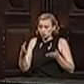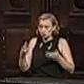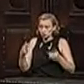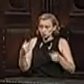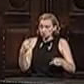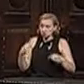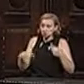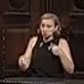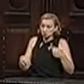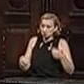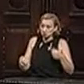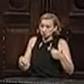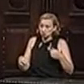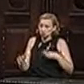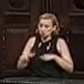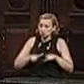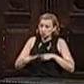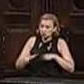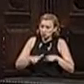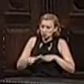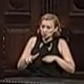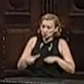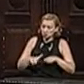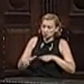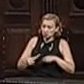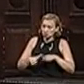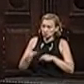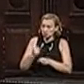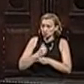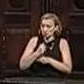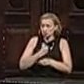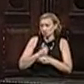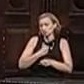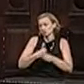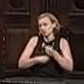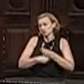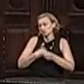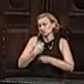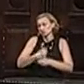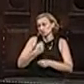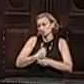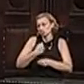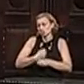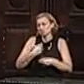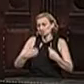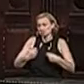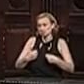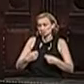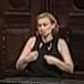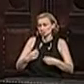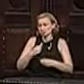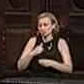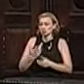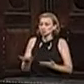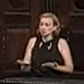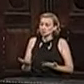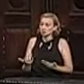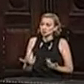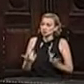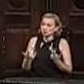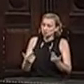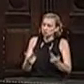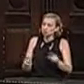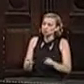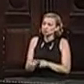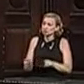ao trabalho de manutenção da drenagem da nossa cidade. A mesma coisa se dá no âmbito do orçamento da GeoRio,